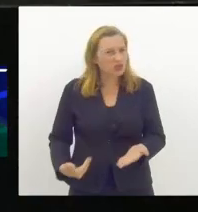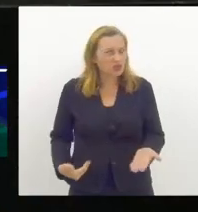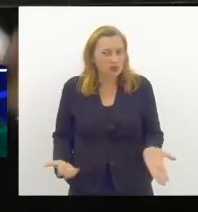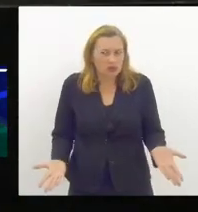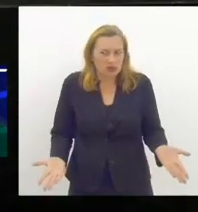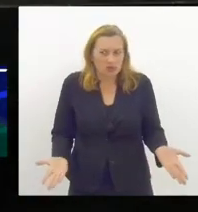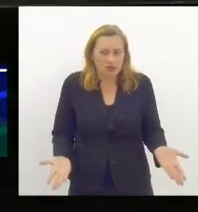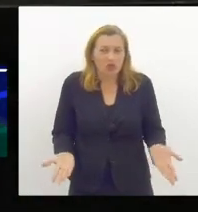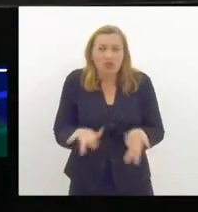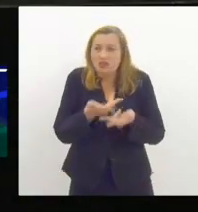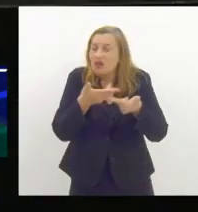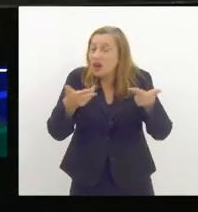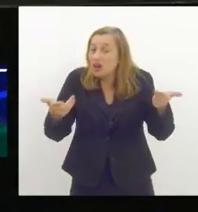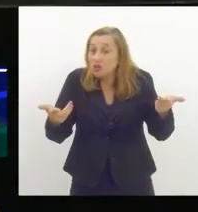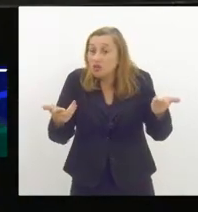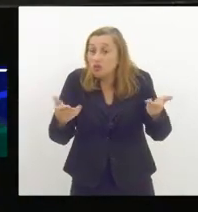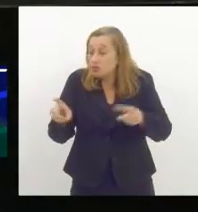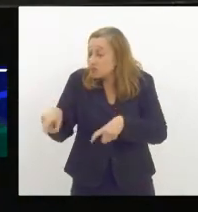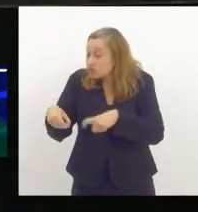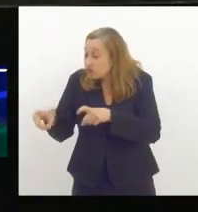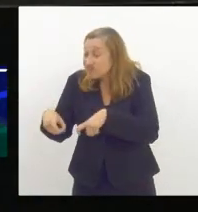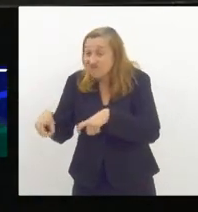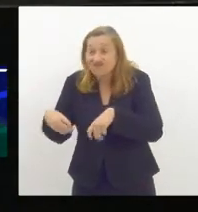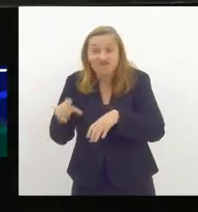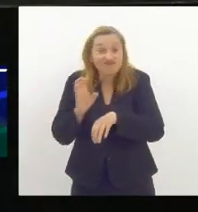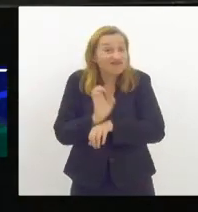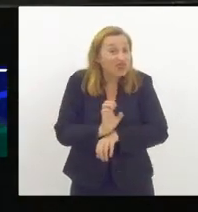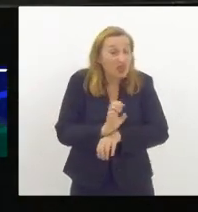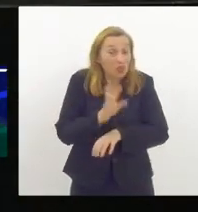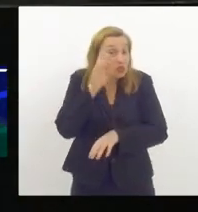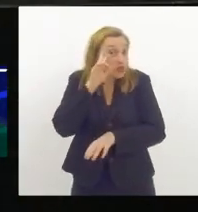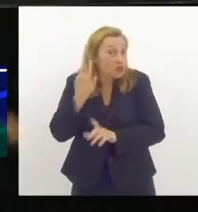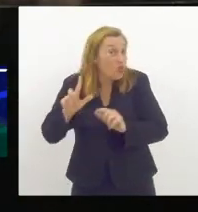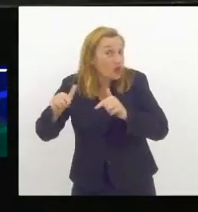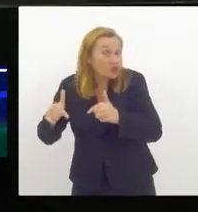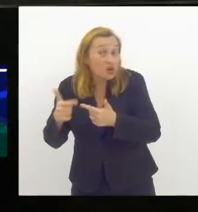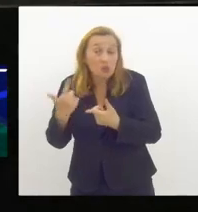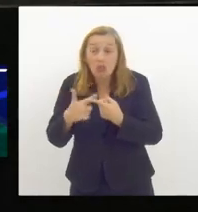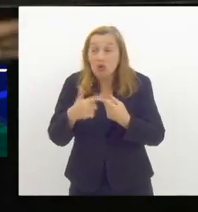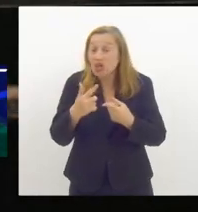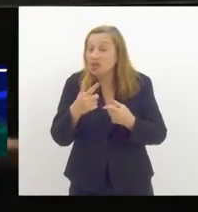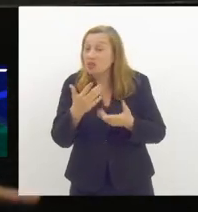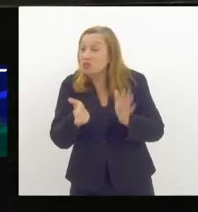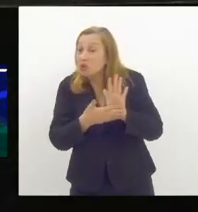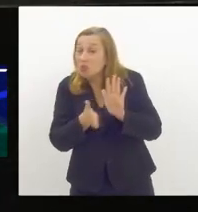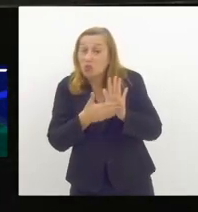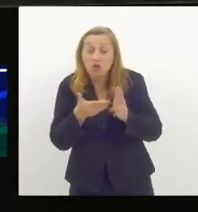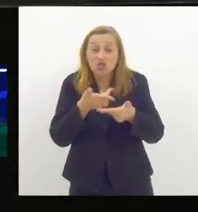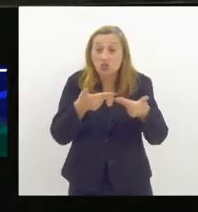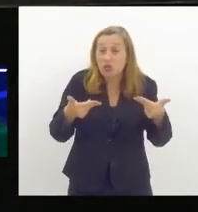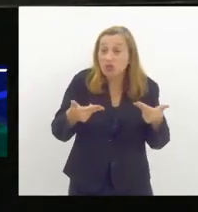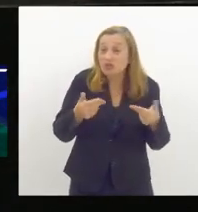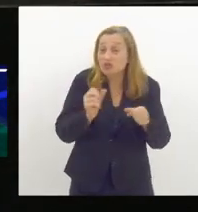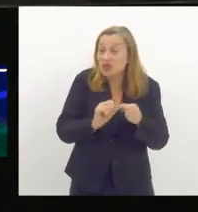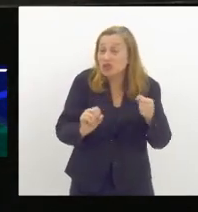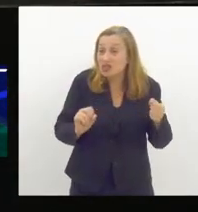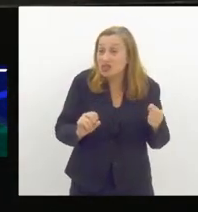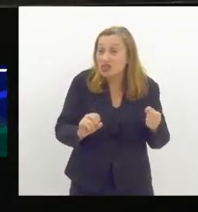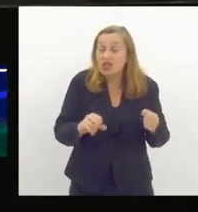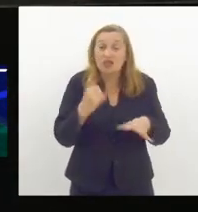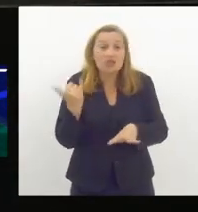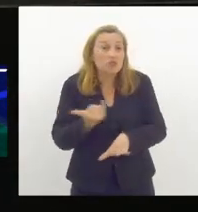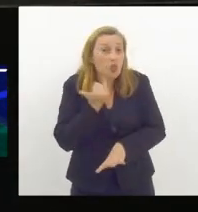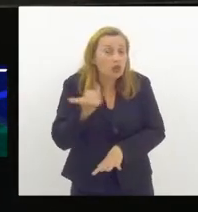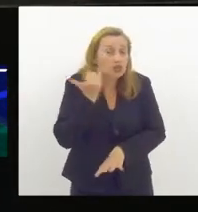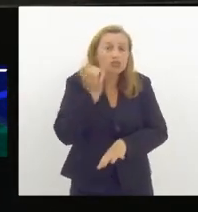Olha tem tanta coisa no interior do Estado para o senhor fazer porque senão propôs fazer alguma coisa né que